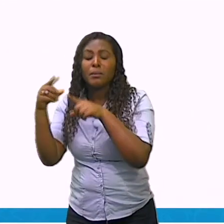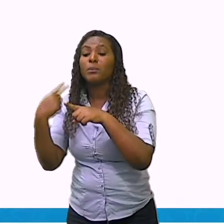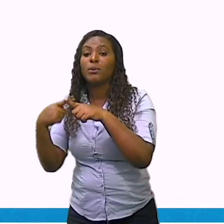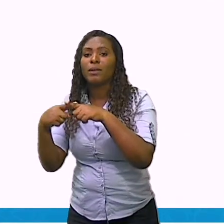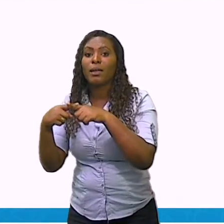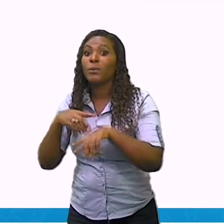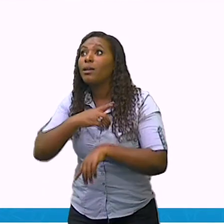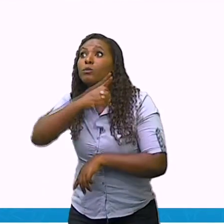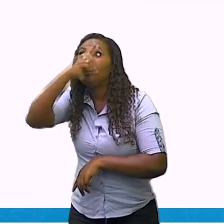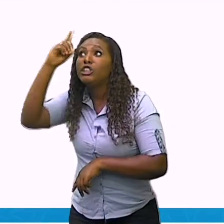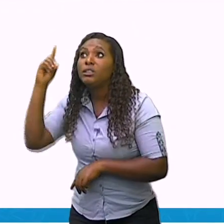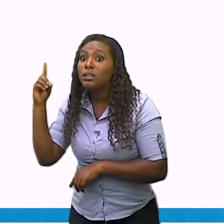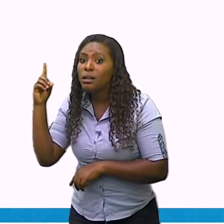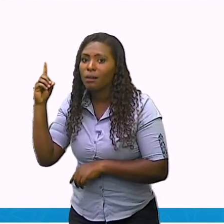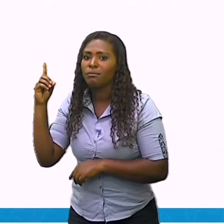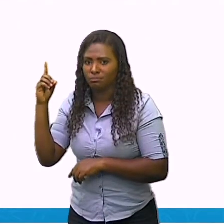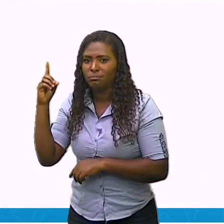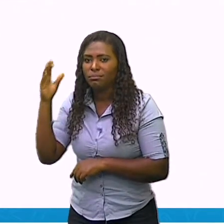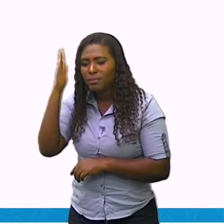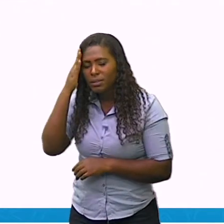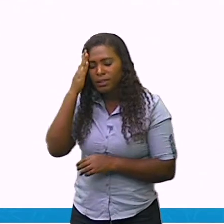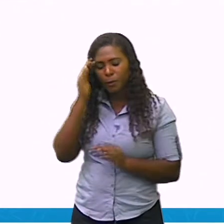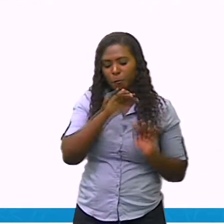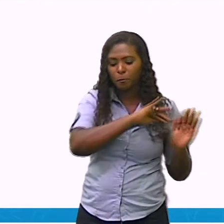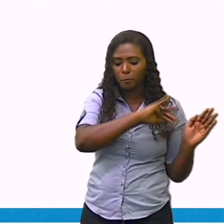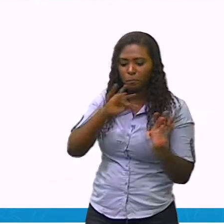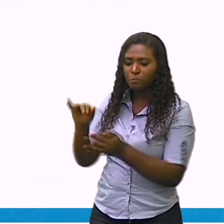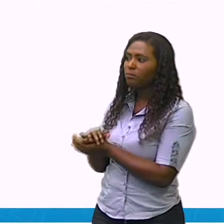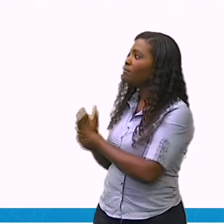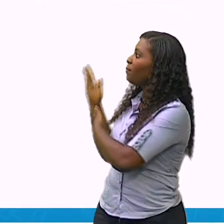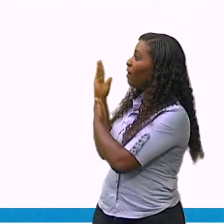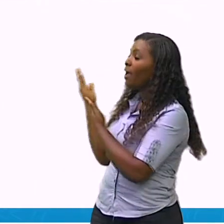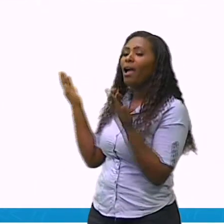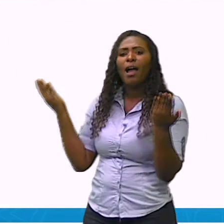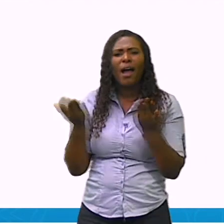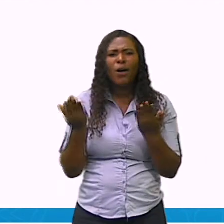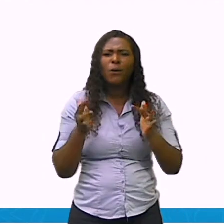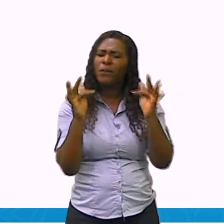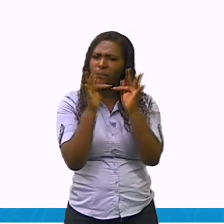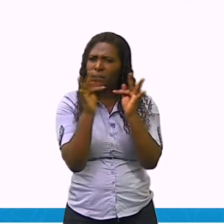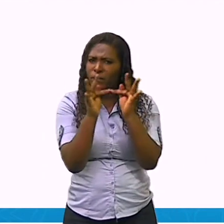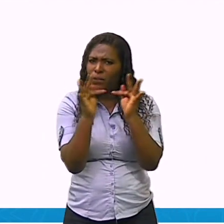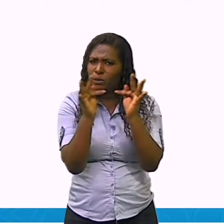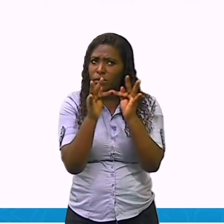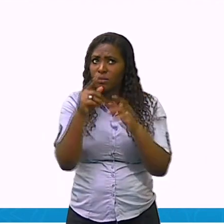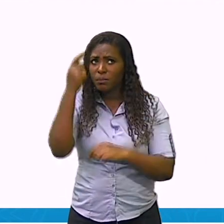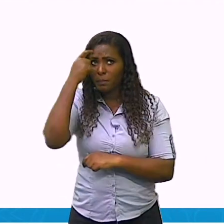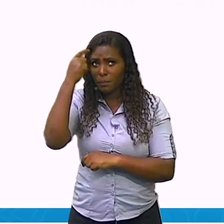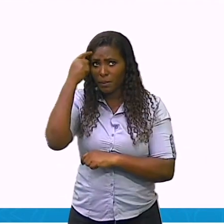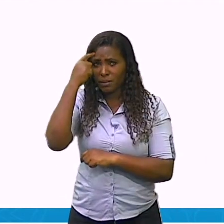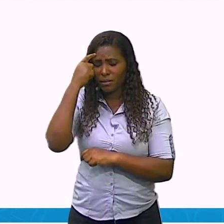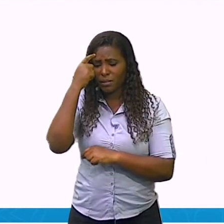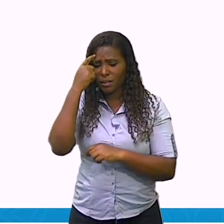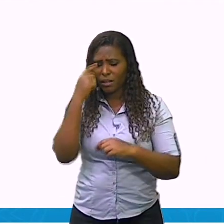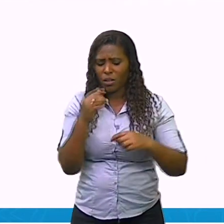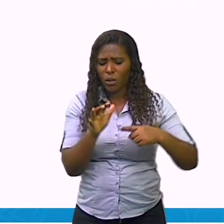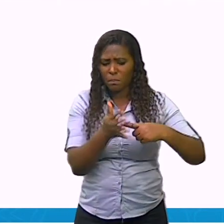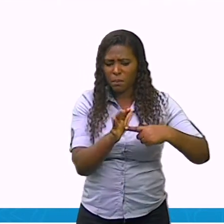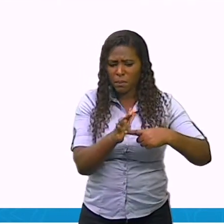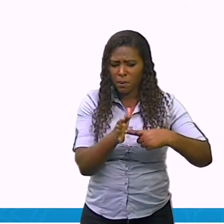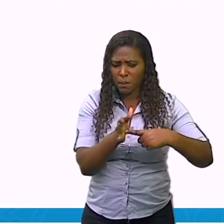uma função. Nós vamos imaginar a função como o funcionamento de uma máquina. Essa